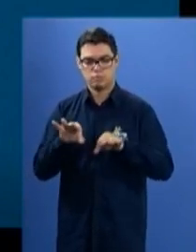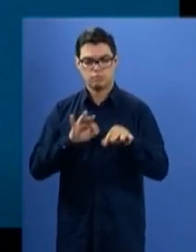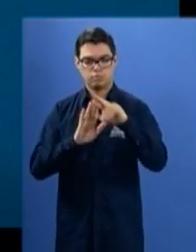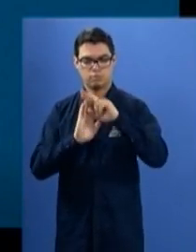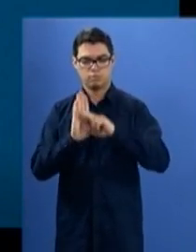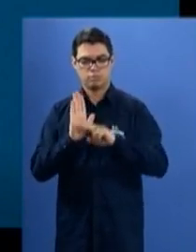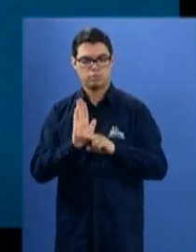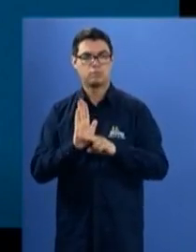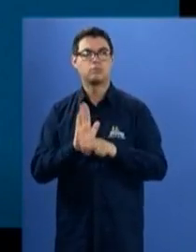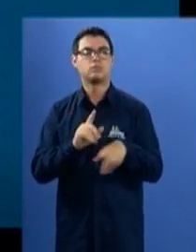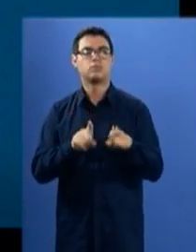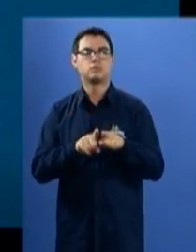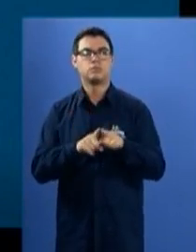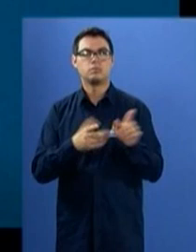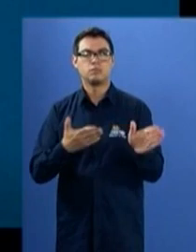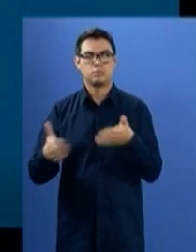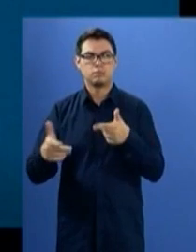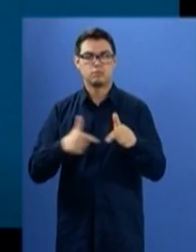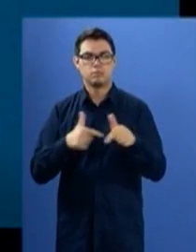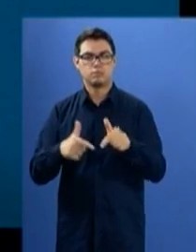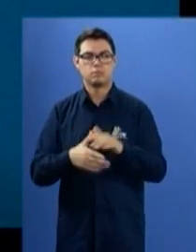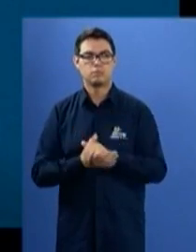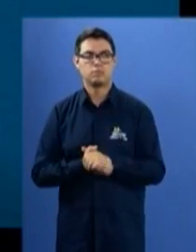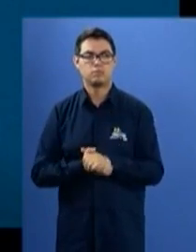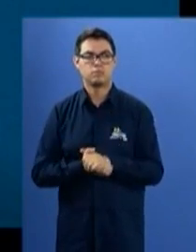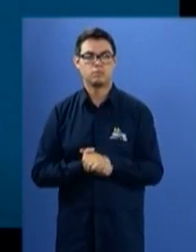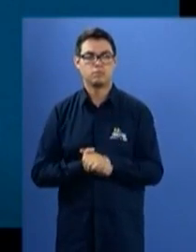padrão de produção.